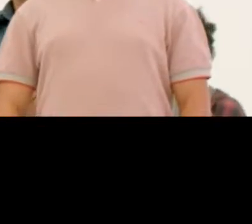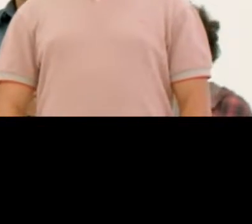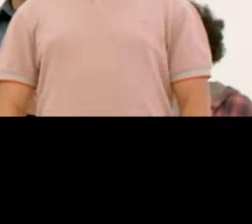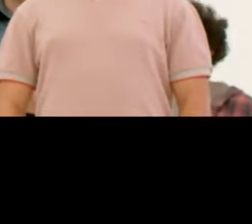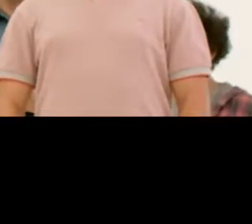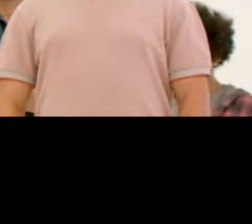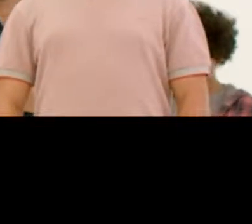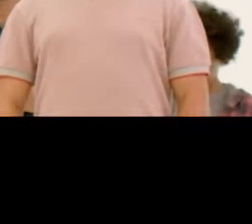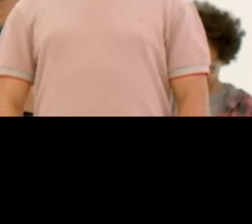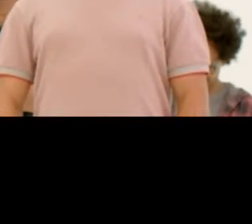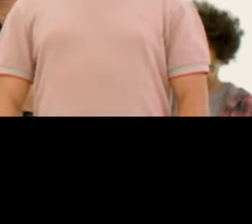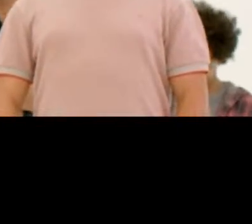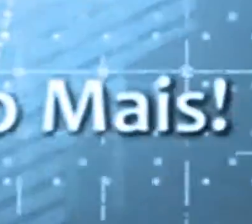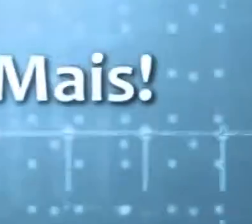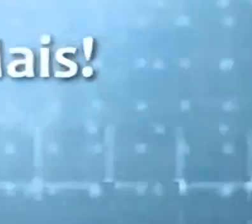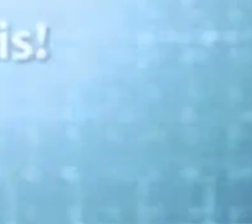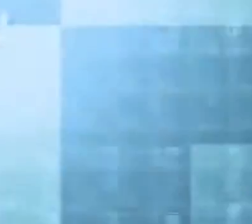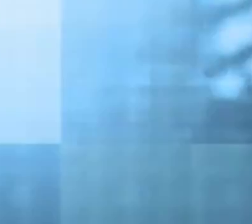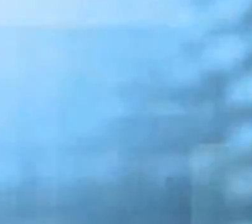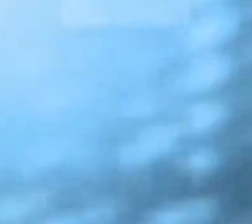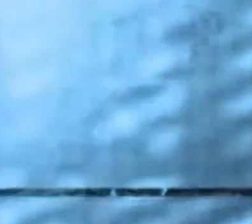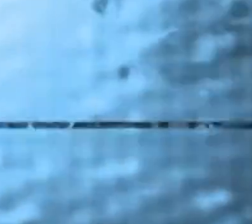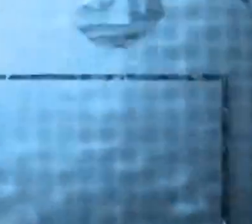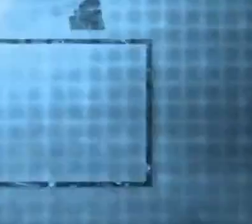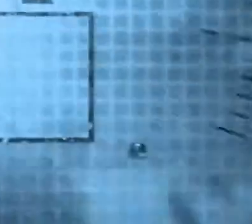Ministério da Educação, Governo Federal.